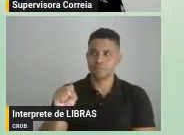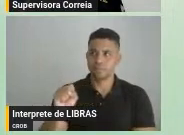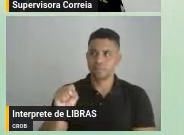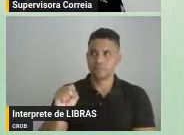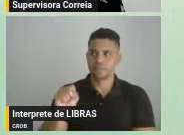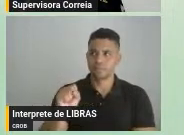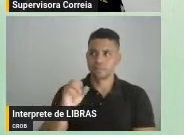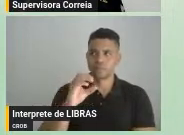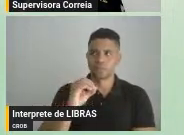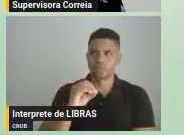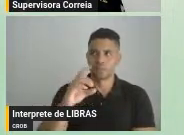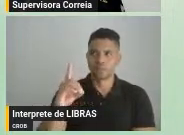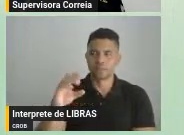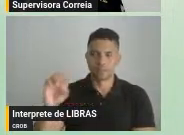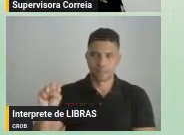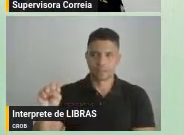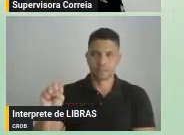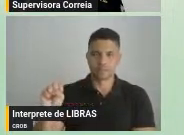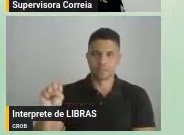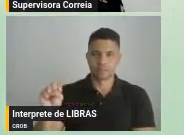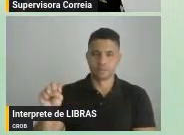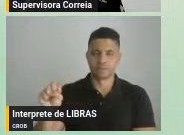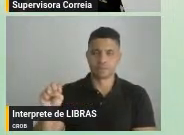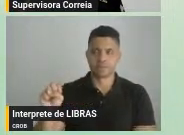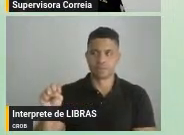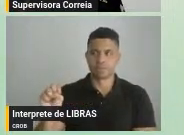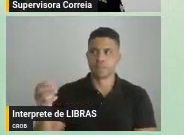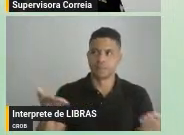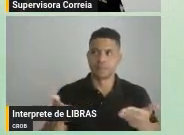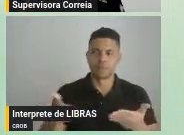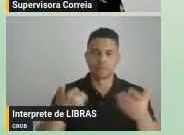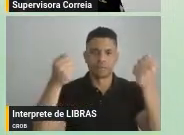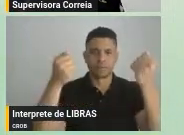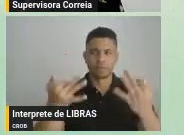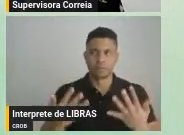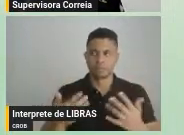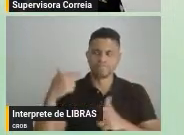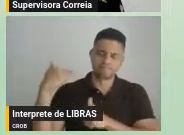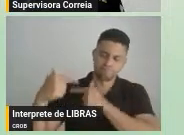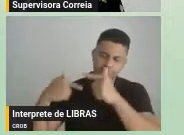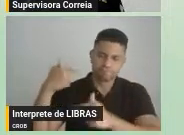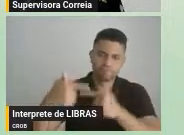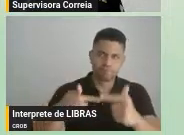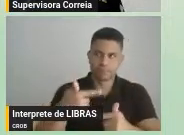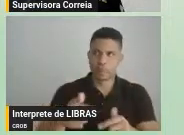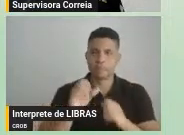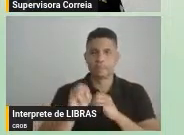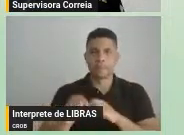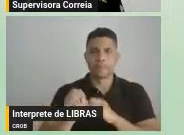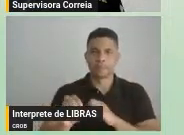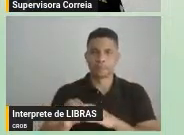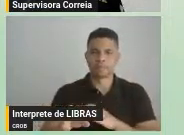Nesse contexto, falar um pouquinho, talvez, de uma trajetória que é bem da educação. Nós